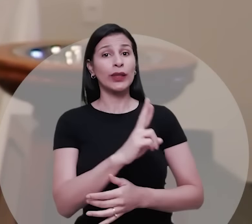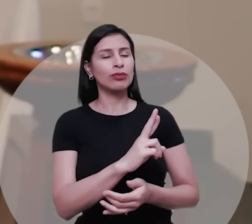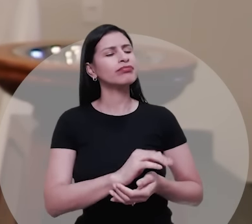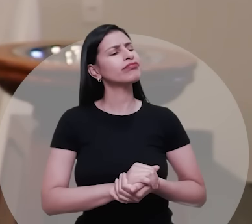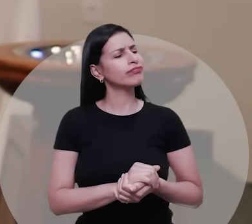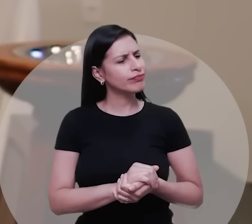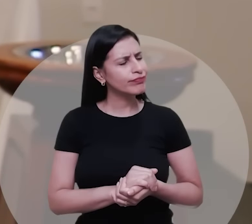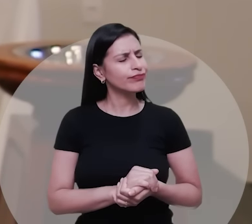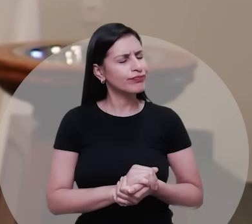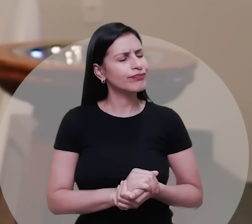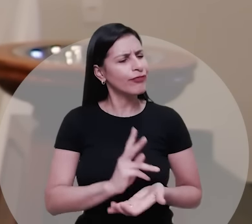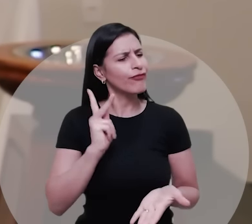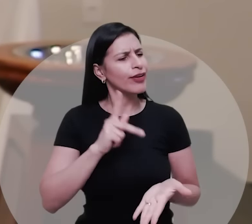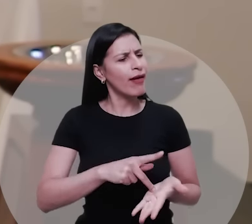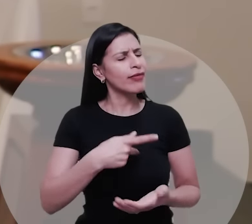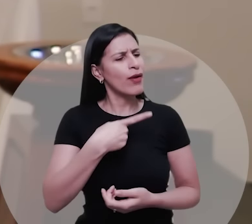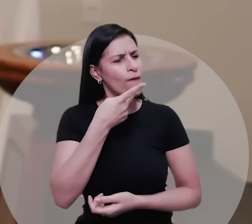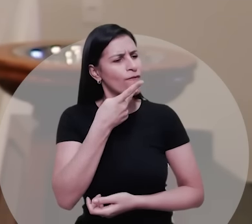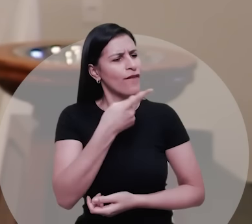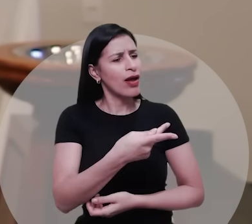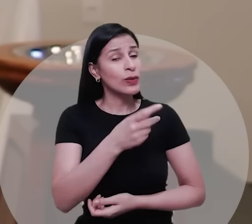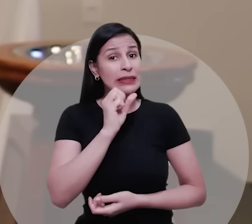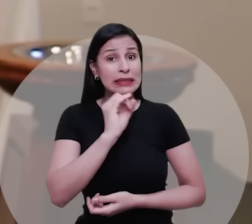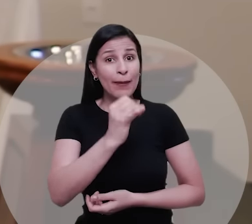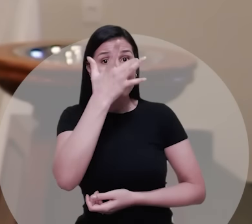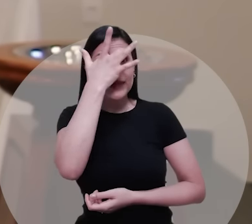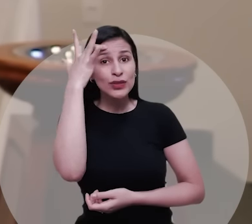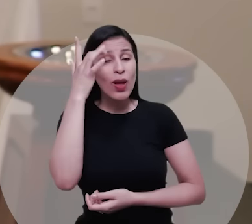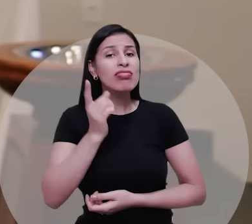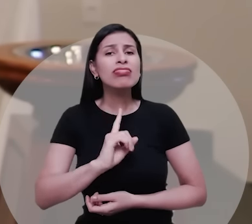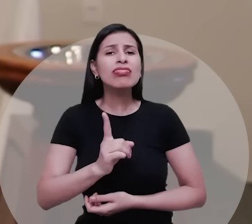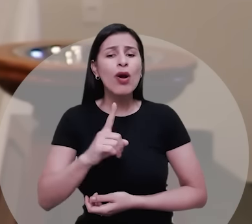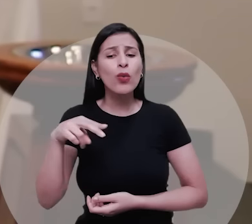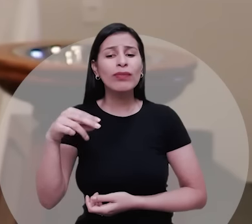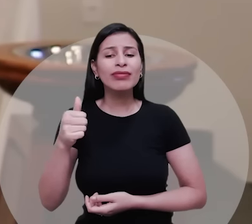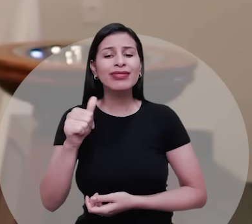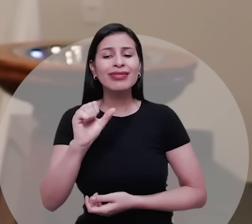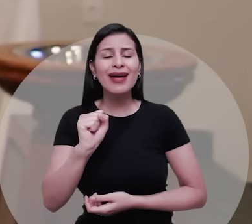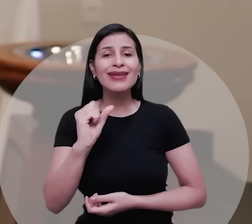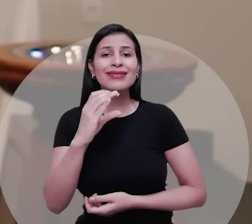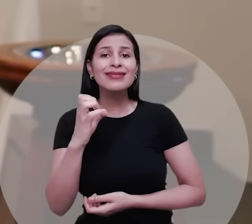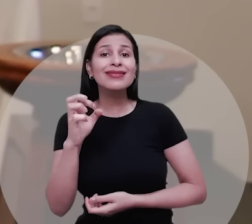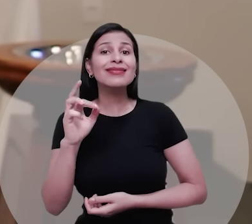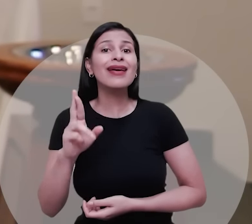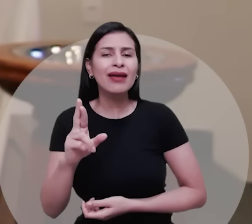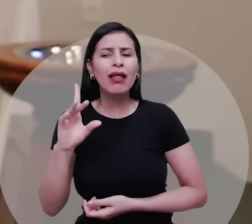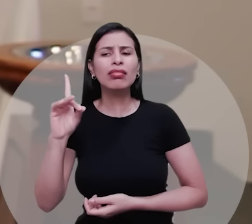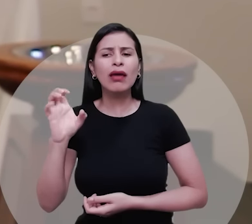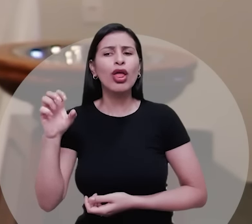em verdade lhe digo que se alguém não nascer de novo, não pode ver o reino de Deus.